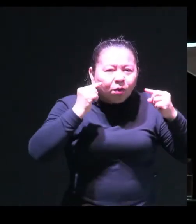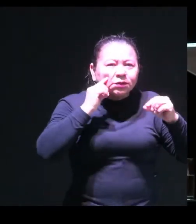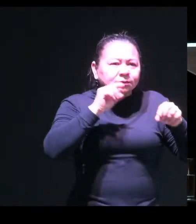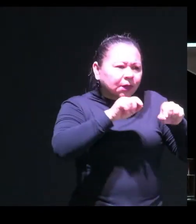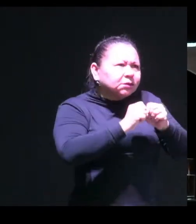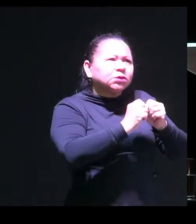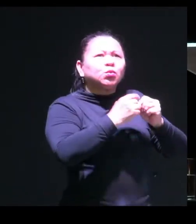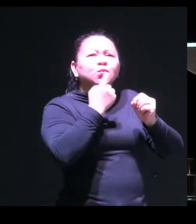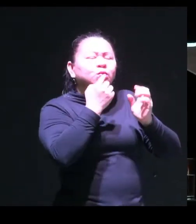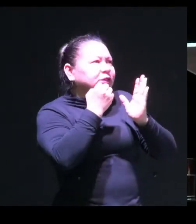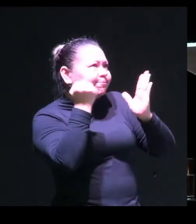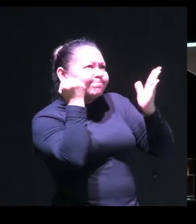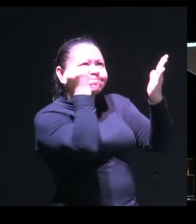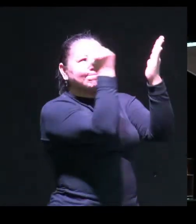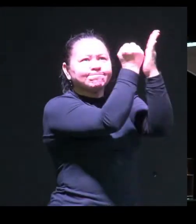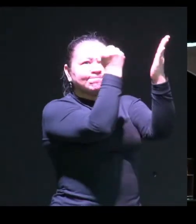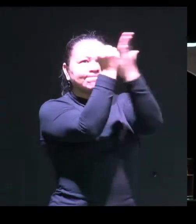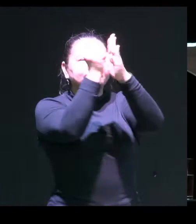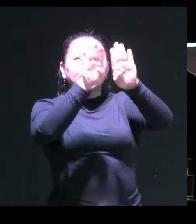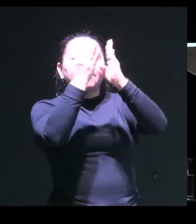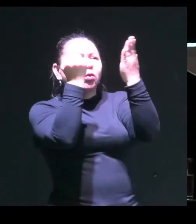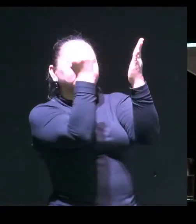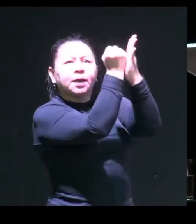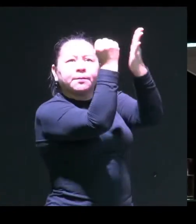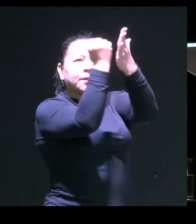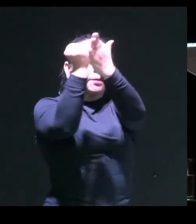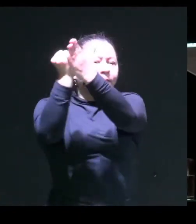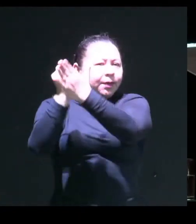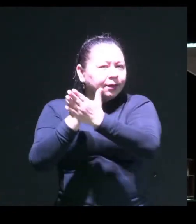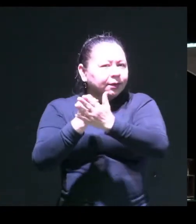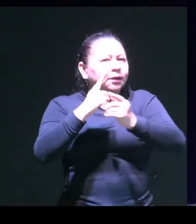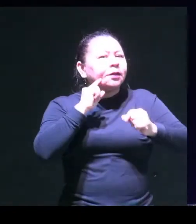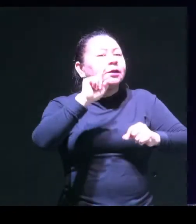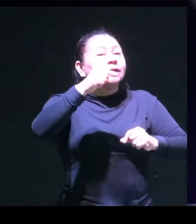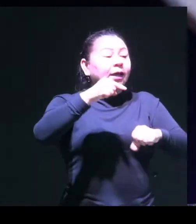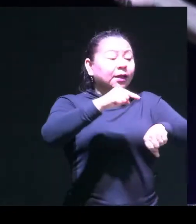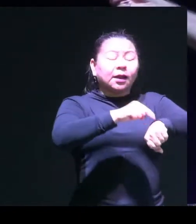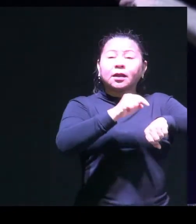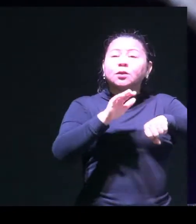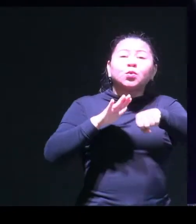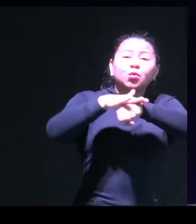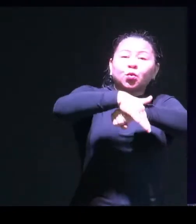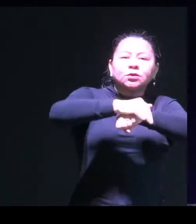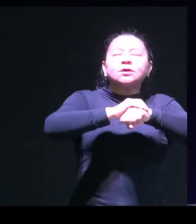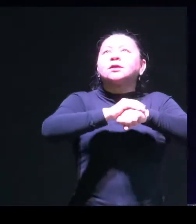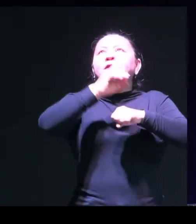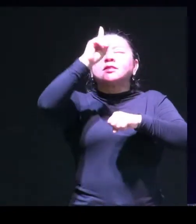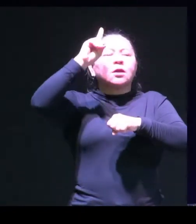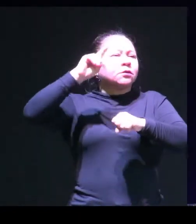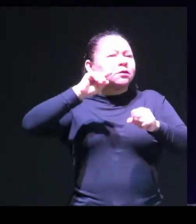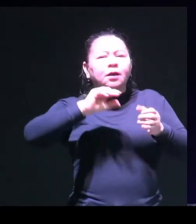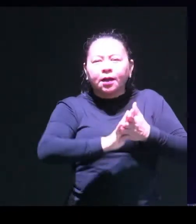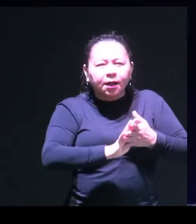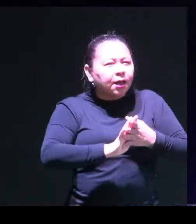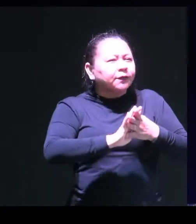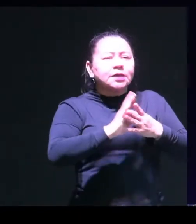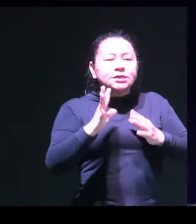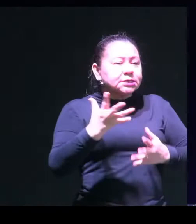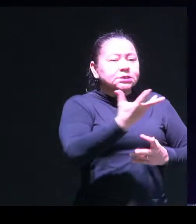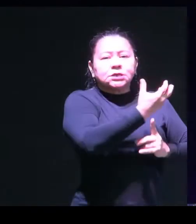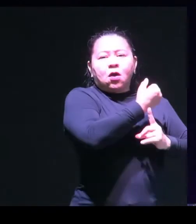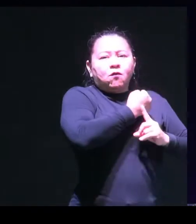cordeiro serviu para aspergir nas portas e livrar da morte, e naquela noite Deus livrou Israel do Egito através